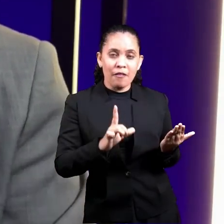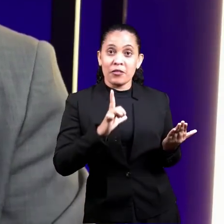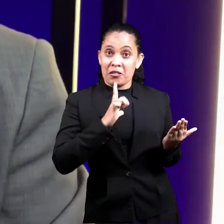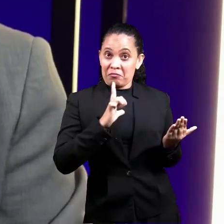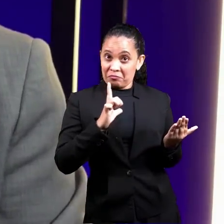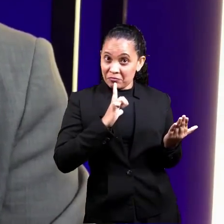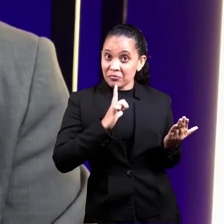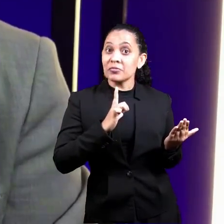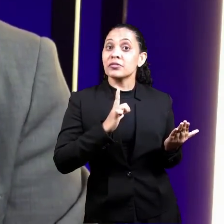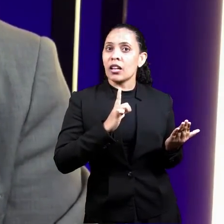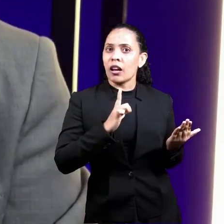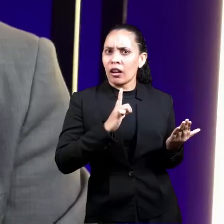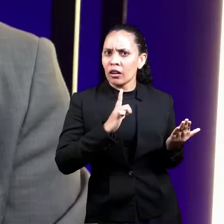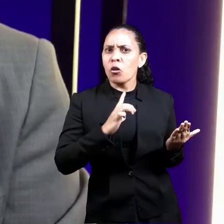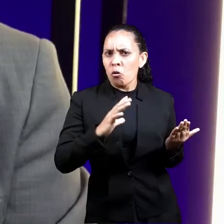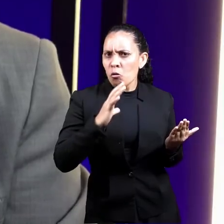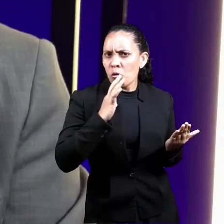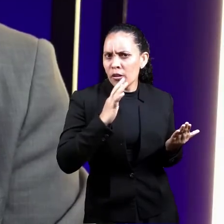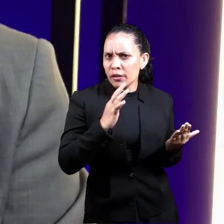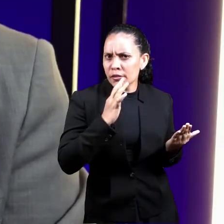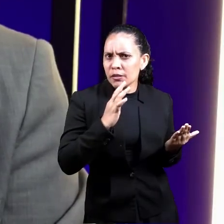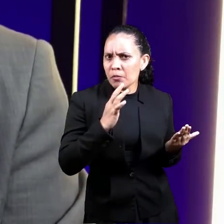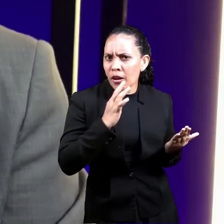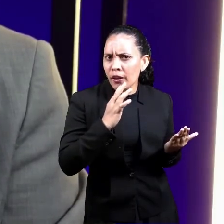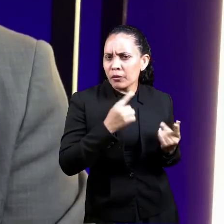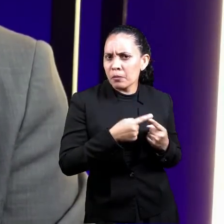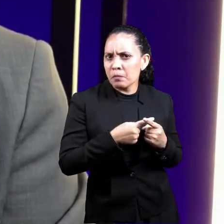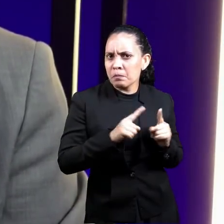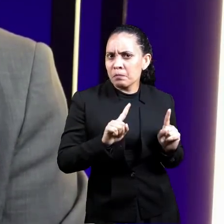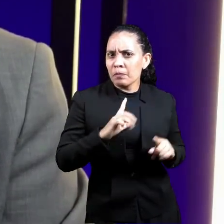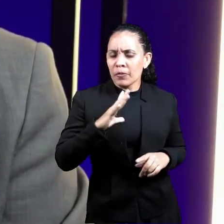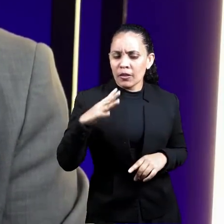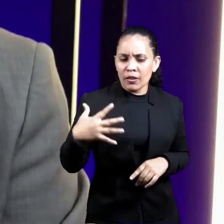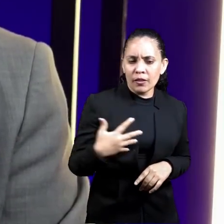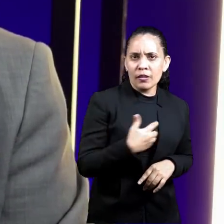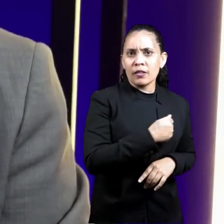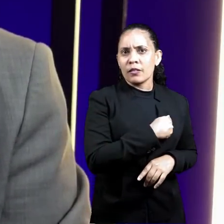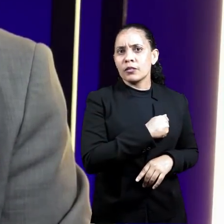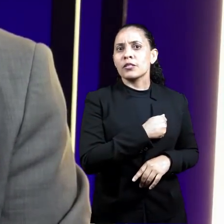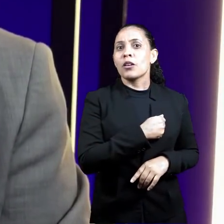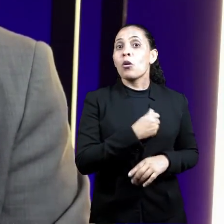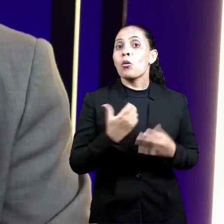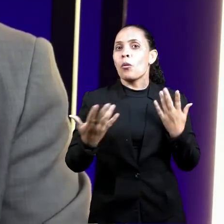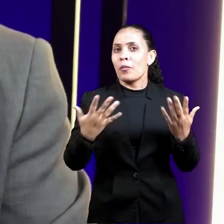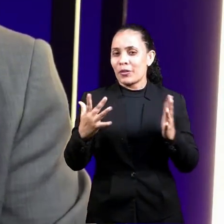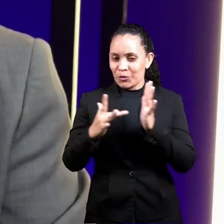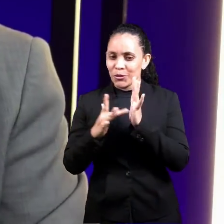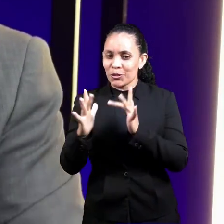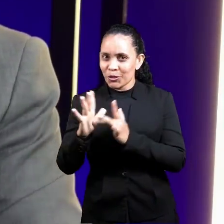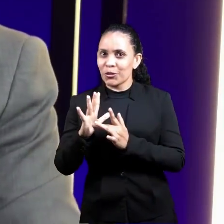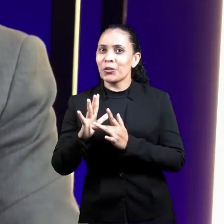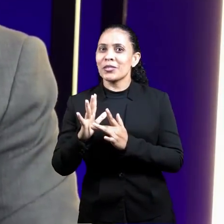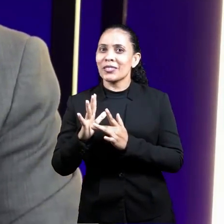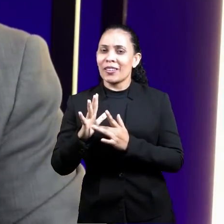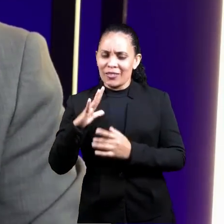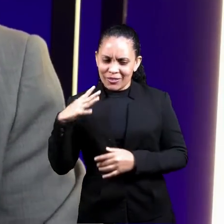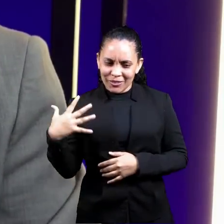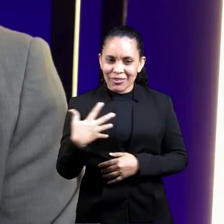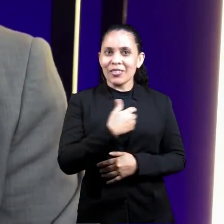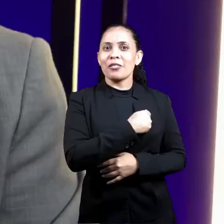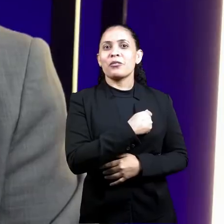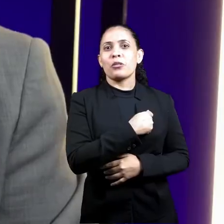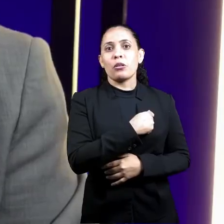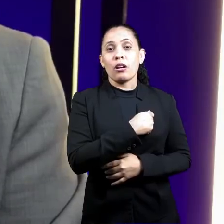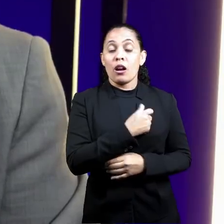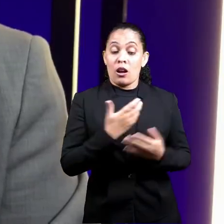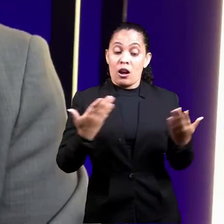tem liturgia, mas se ele tem uma experiência de resgate com Jesus, né? Uma experiência de salvação, ele deixa de